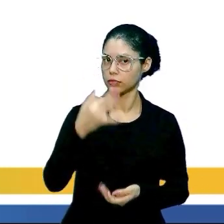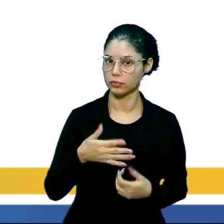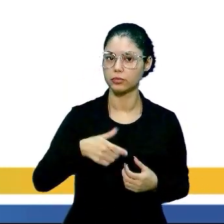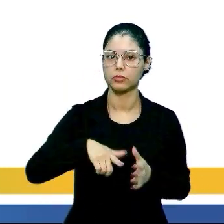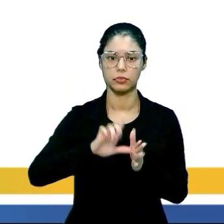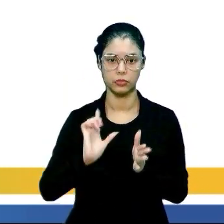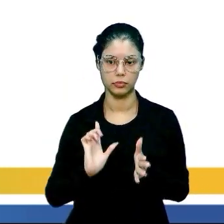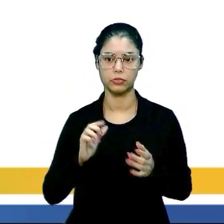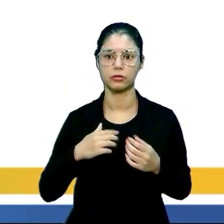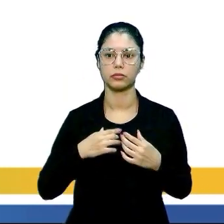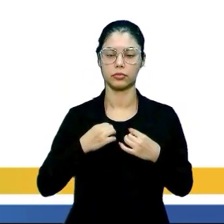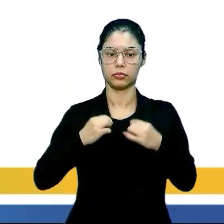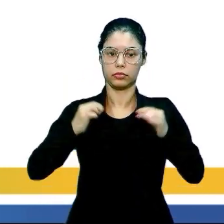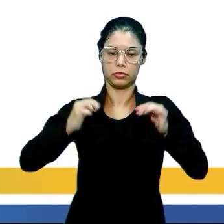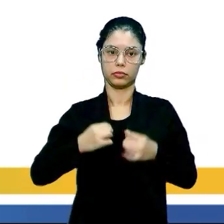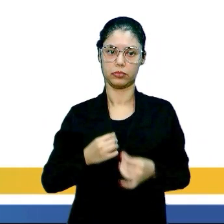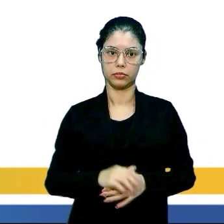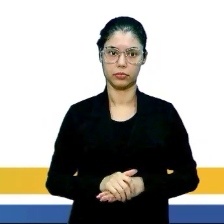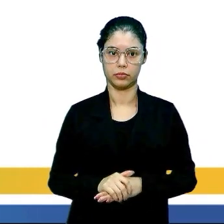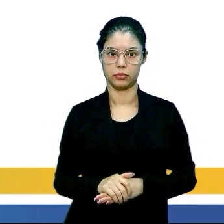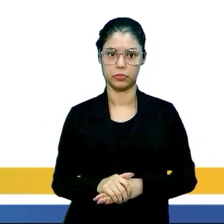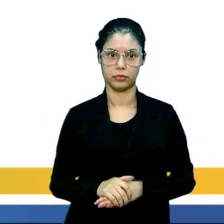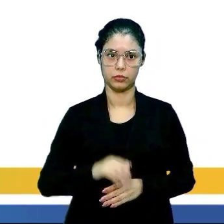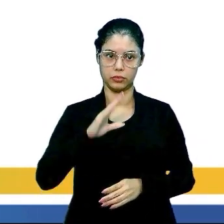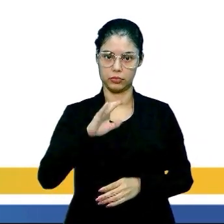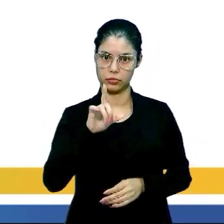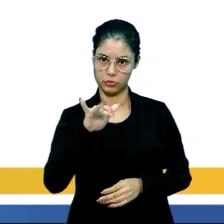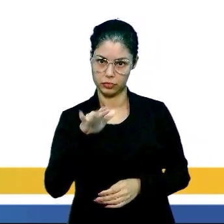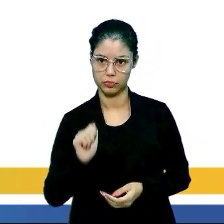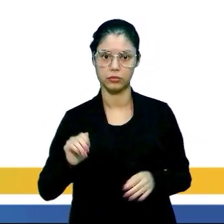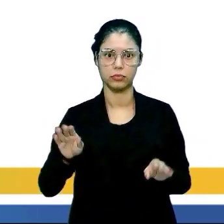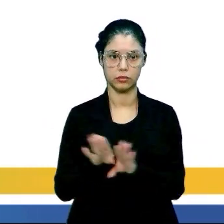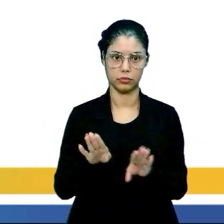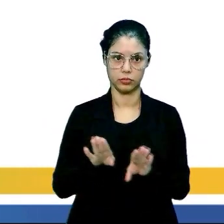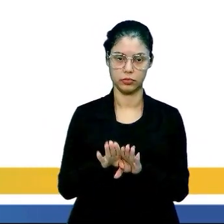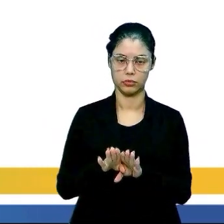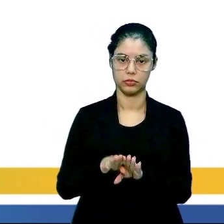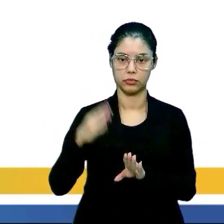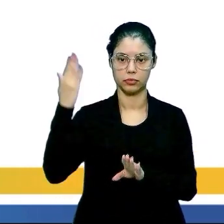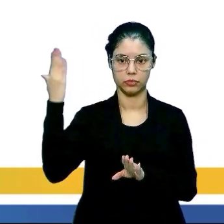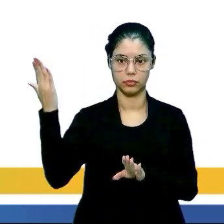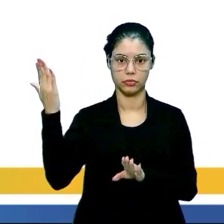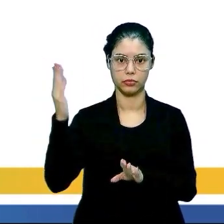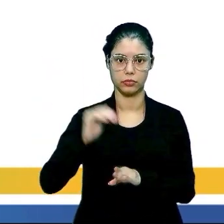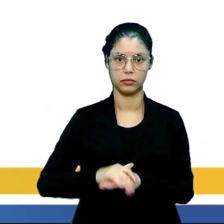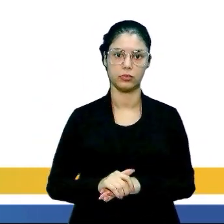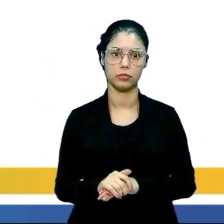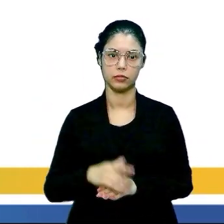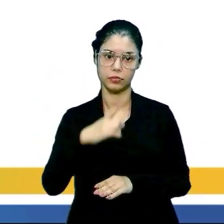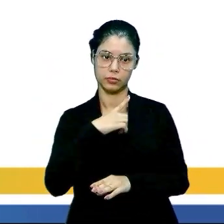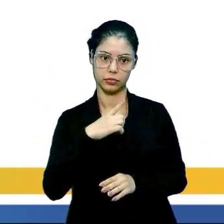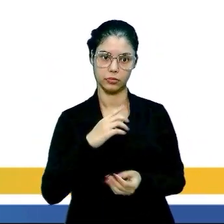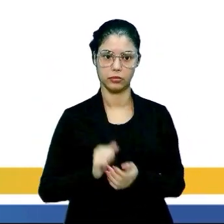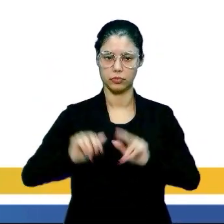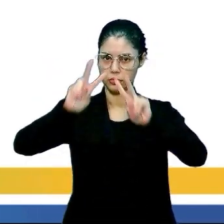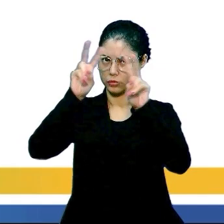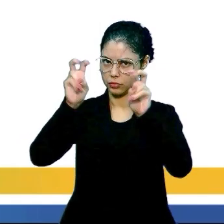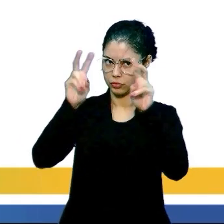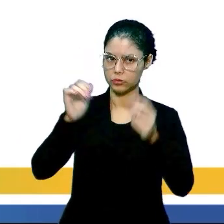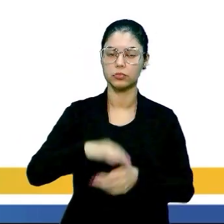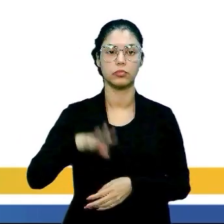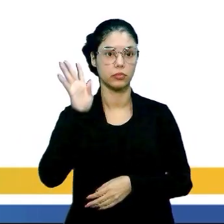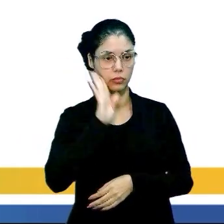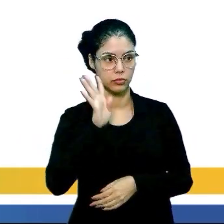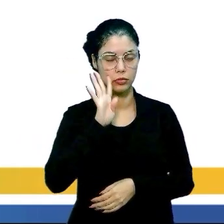citado anteriormente, a Cecília Meirelles. A Clarice Lispector, ela tem uma abordagem